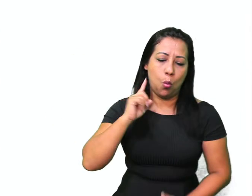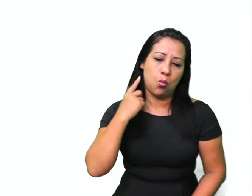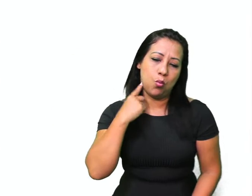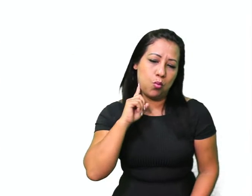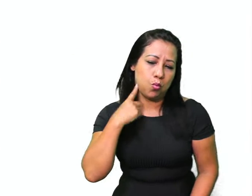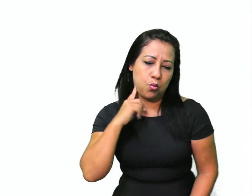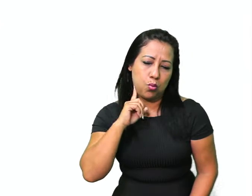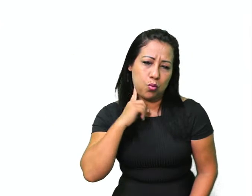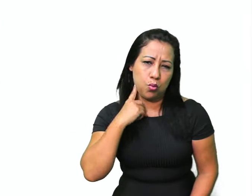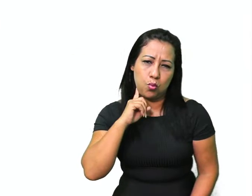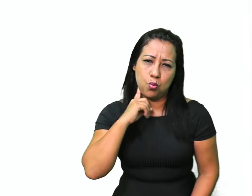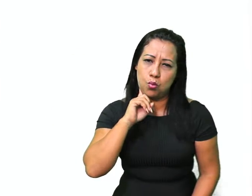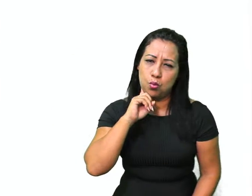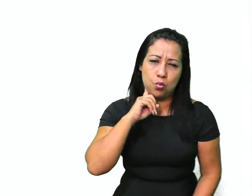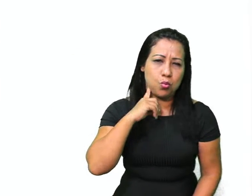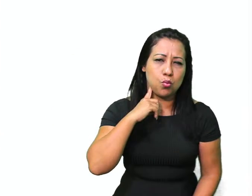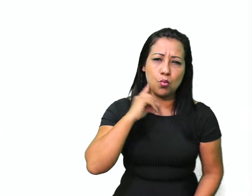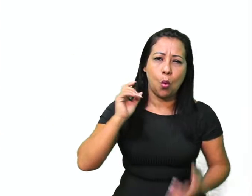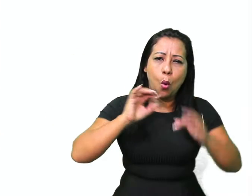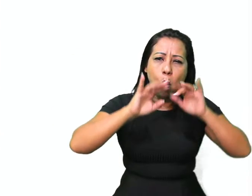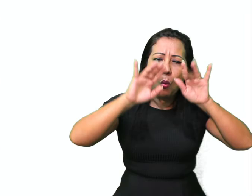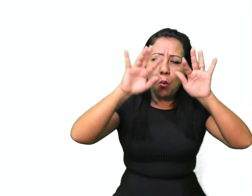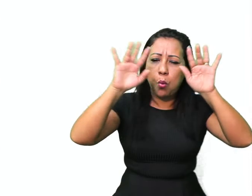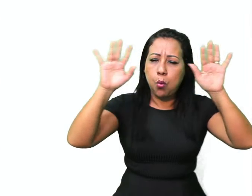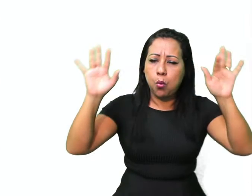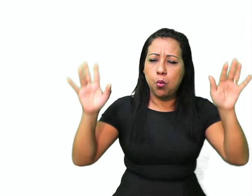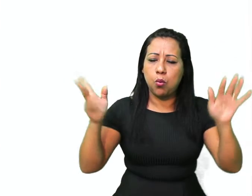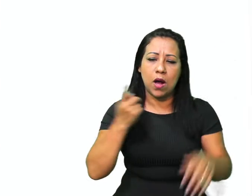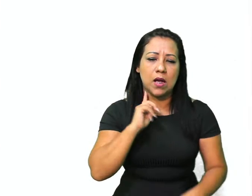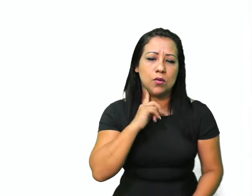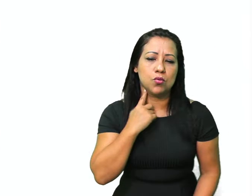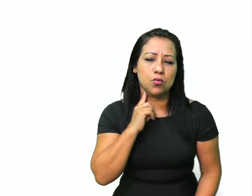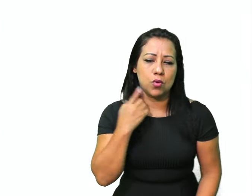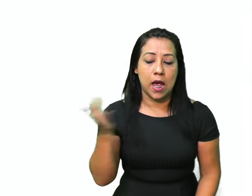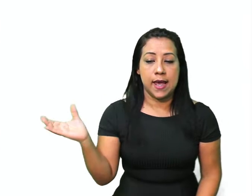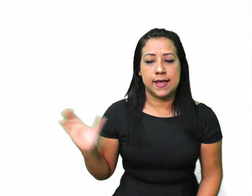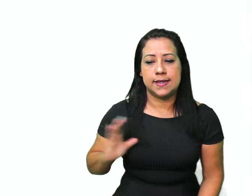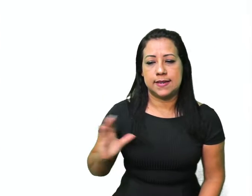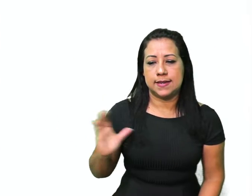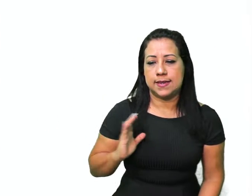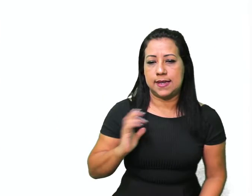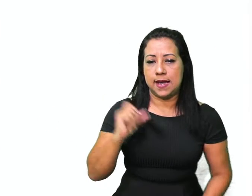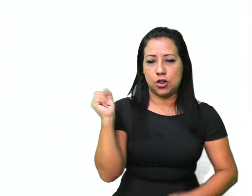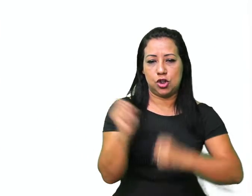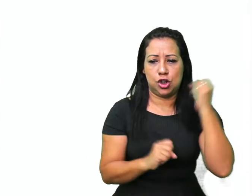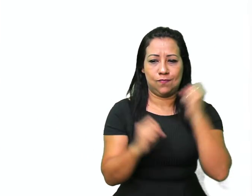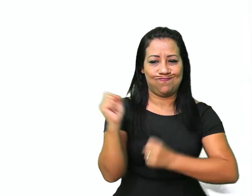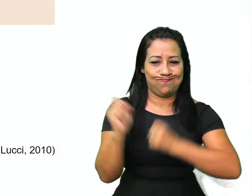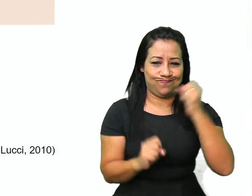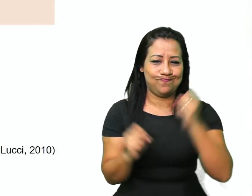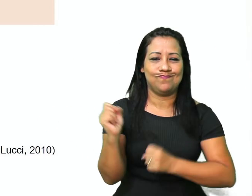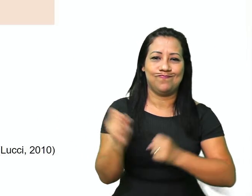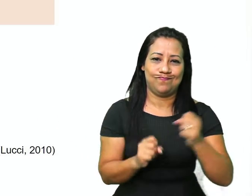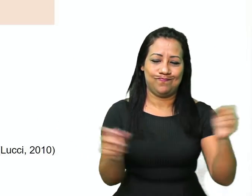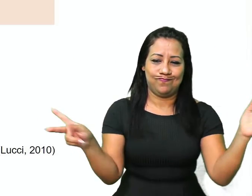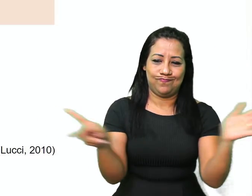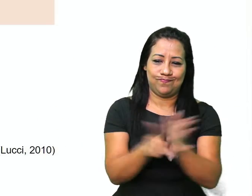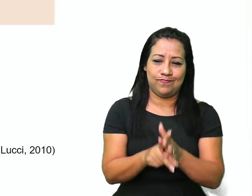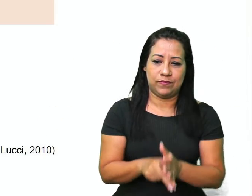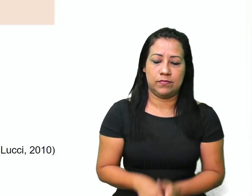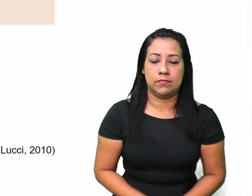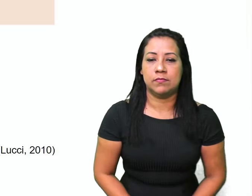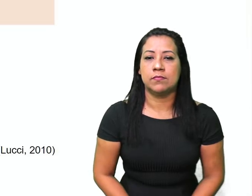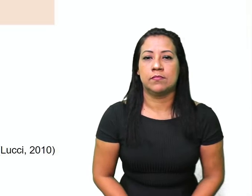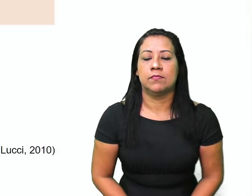aí. Essa é uma cidade industrial, como você pode muito bem perceber.